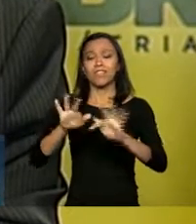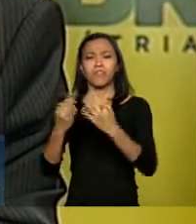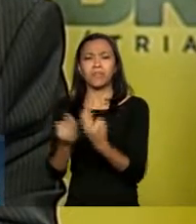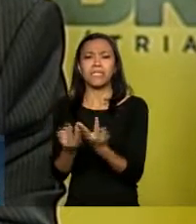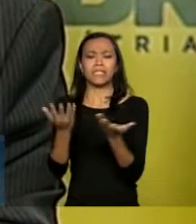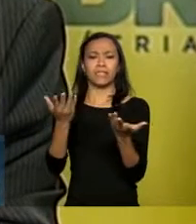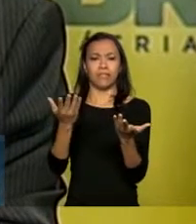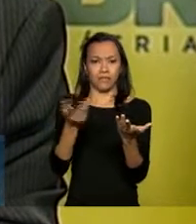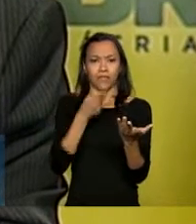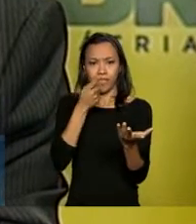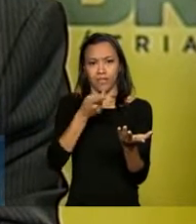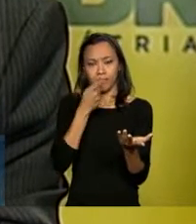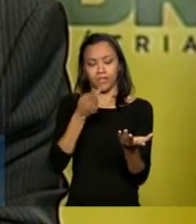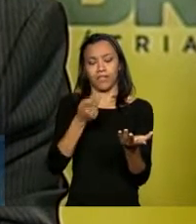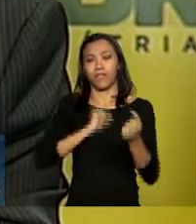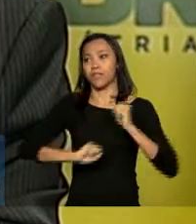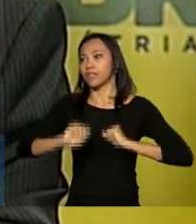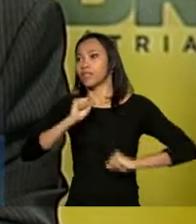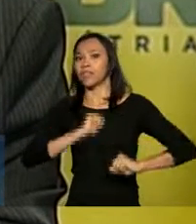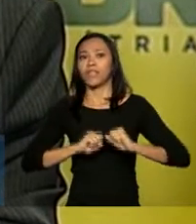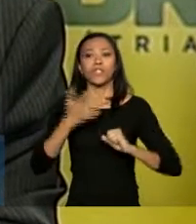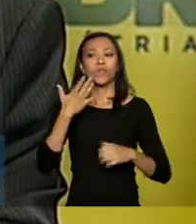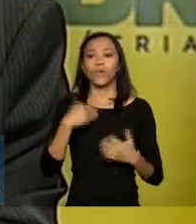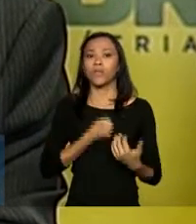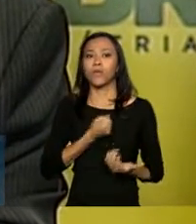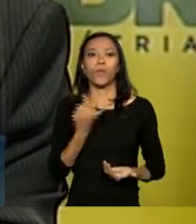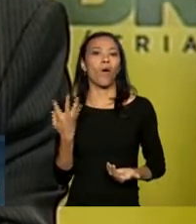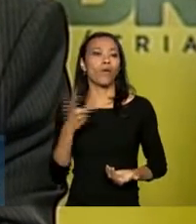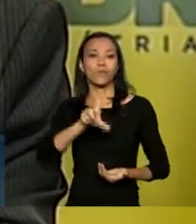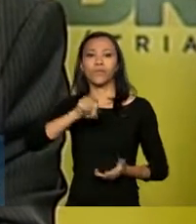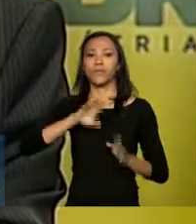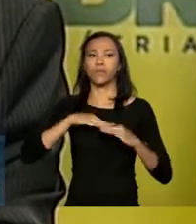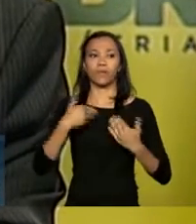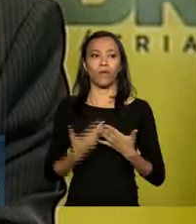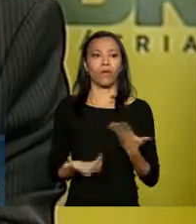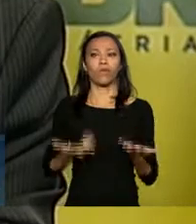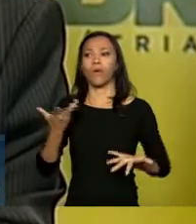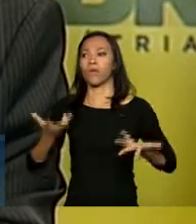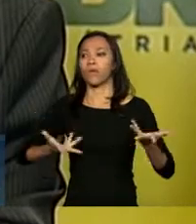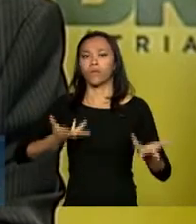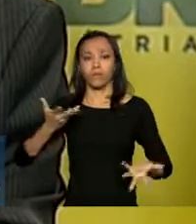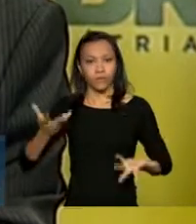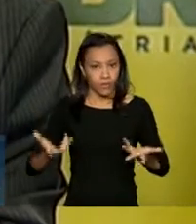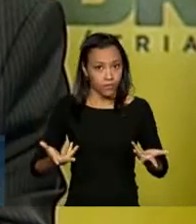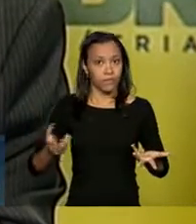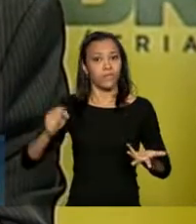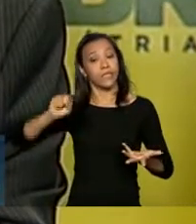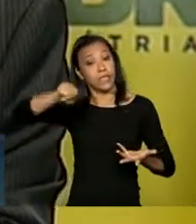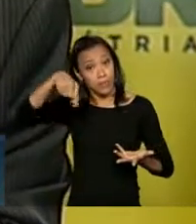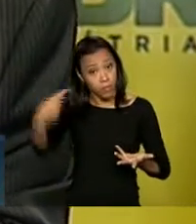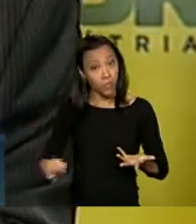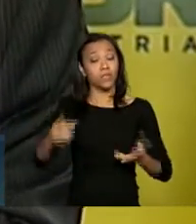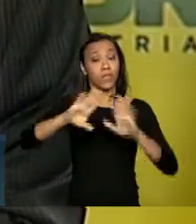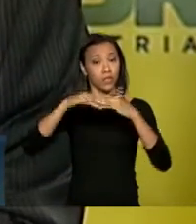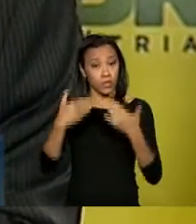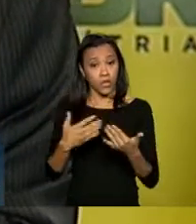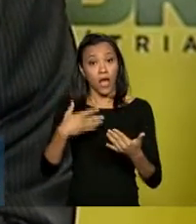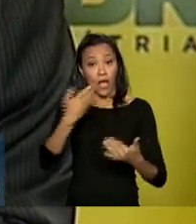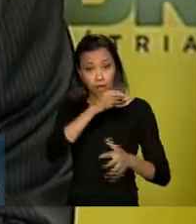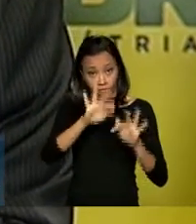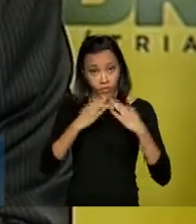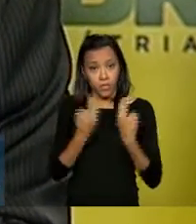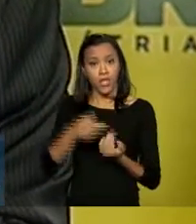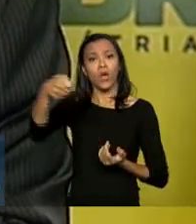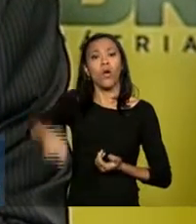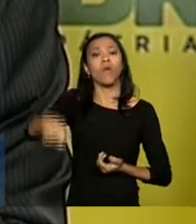famílias, basicamente, na escolha, primeiro antes de ir para a escola e depois de estar na escola, na cobrança do que está